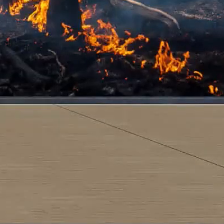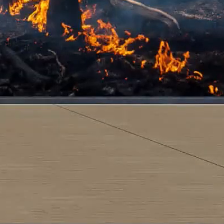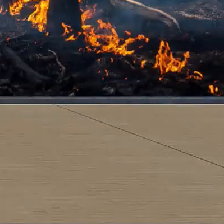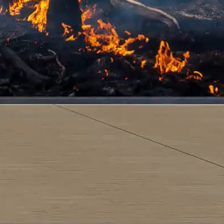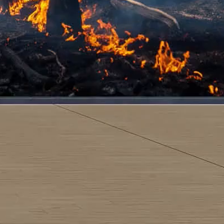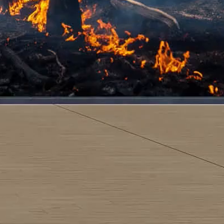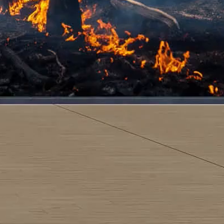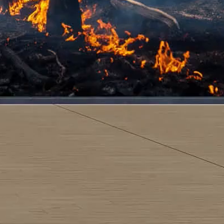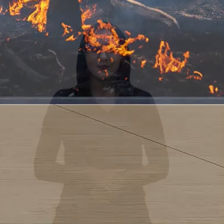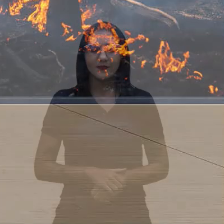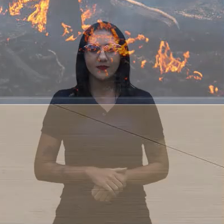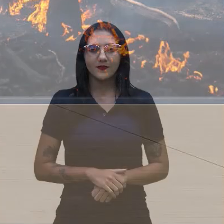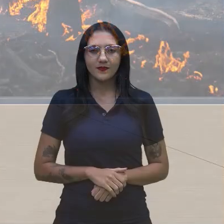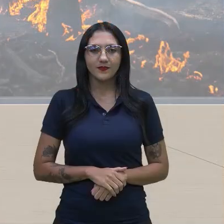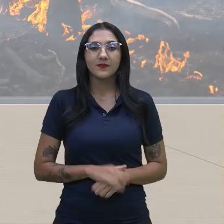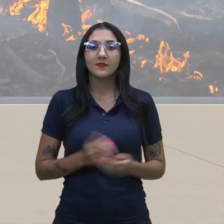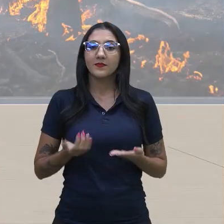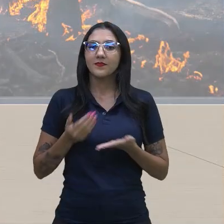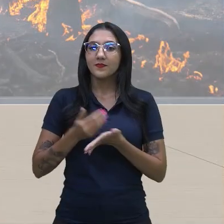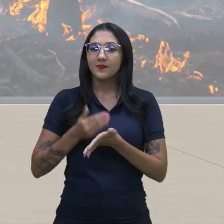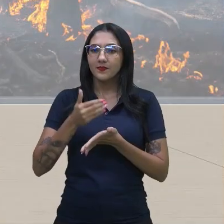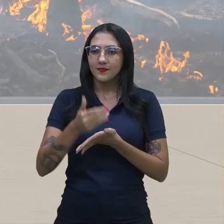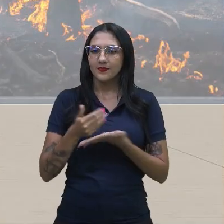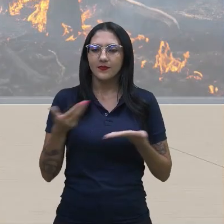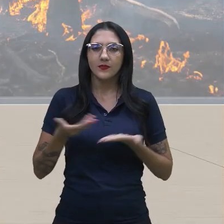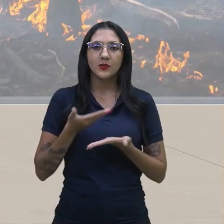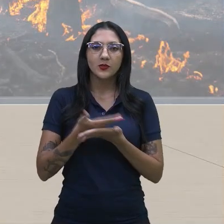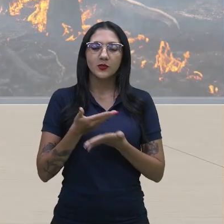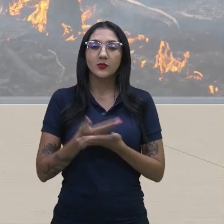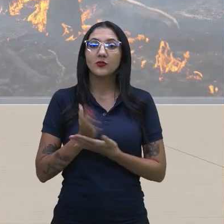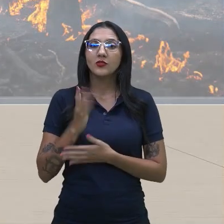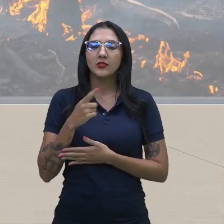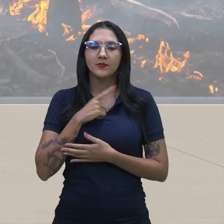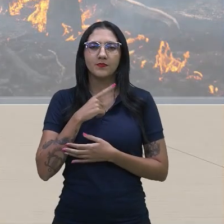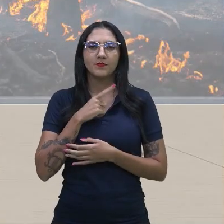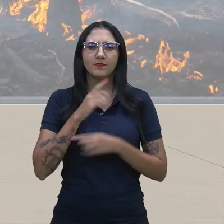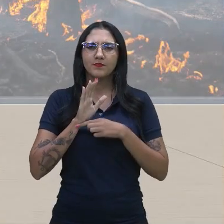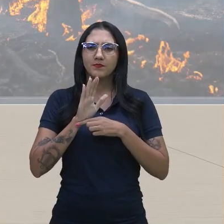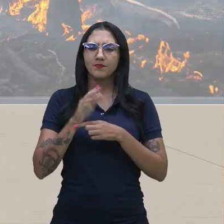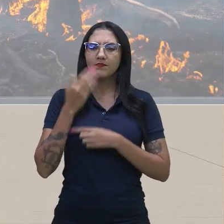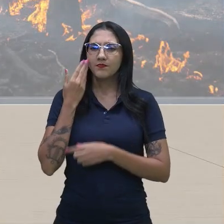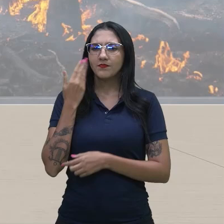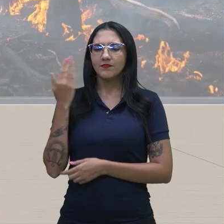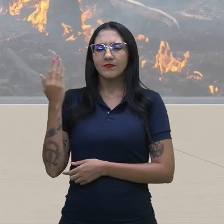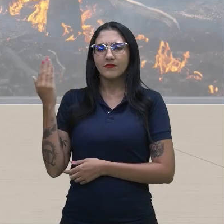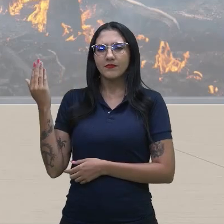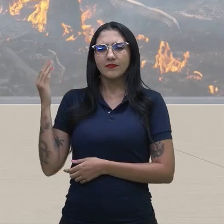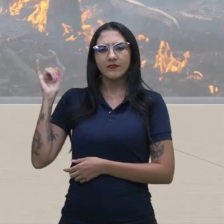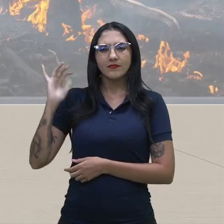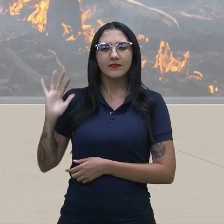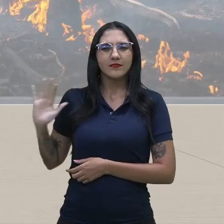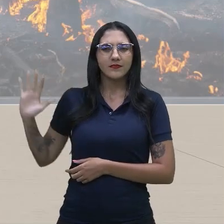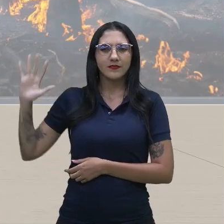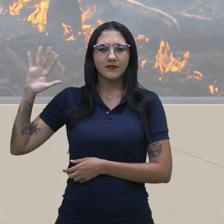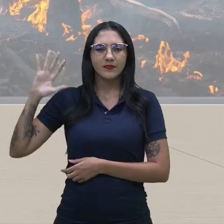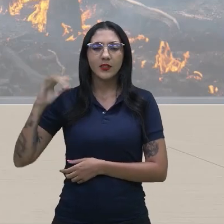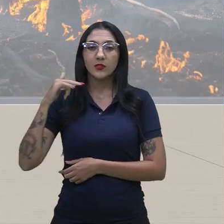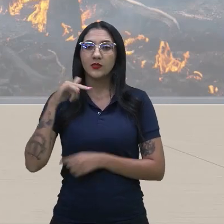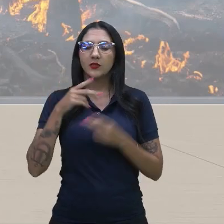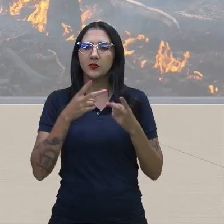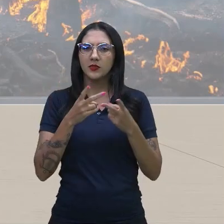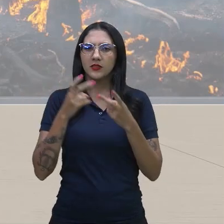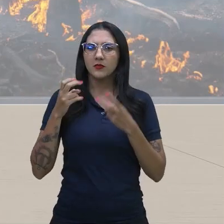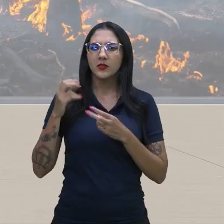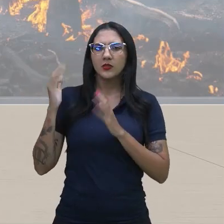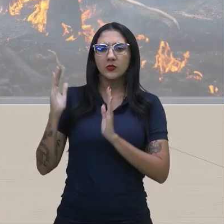Muito bem, gente. Então vamos iniciar a nossa aula, né? Nós já trouxemos aqui essas imagens para vocês observarem. Nós temos de um lado,